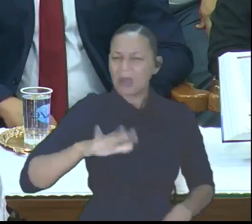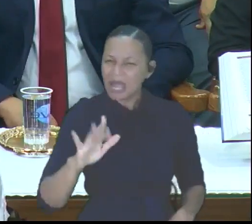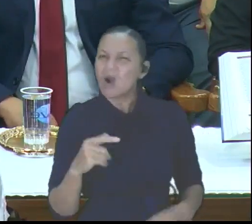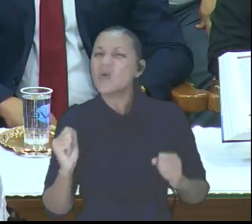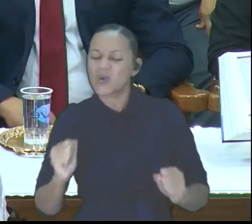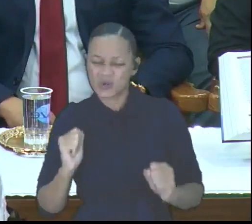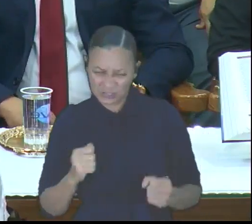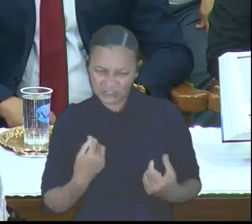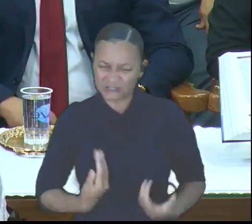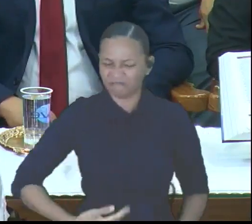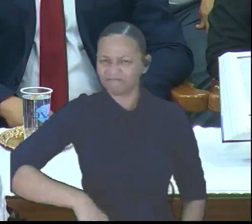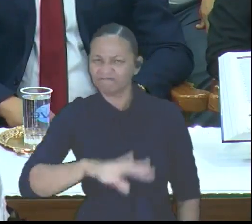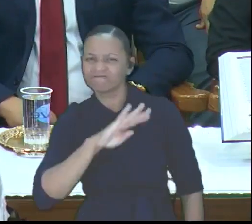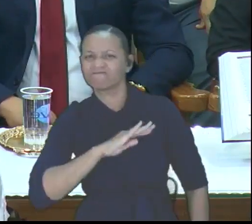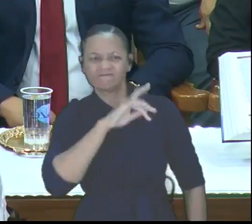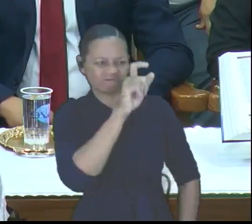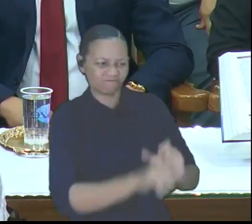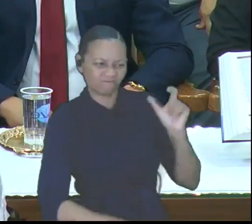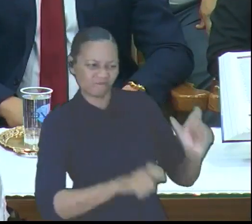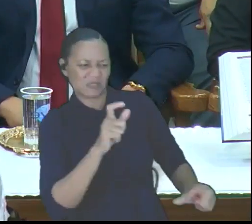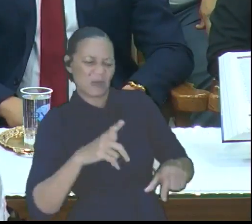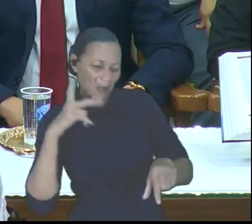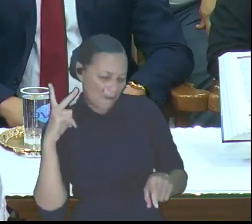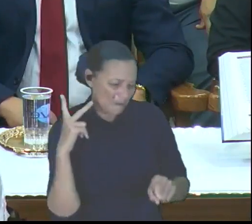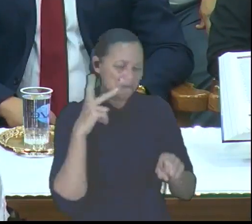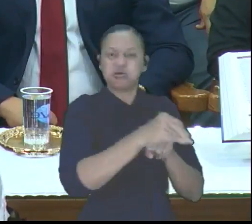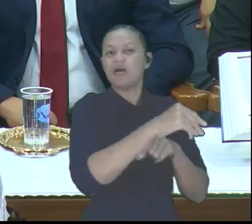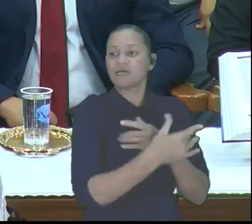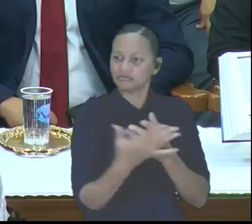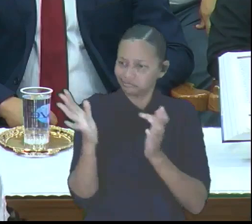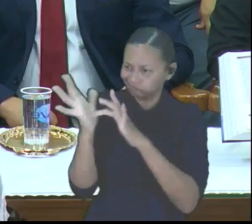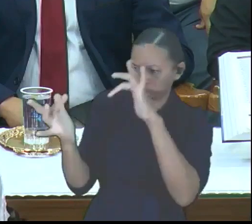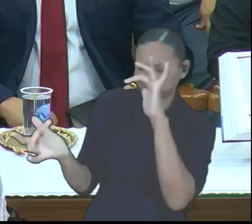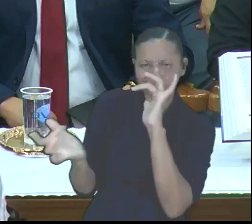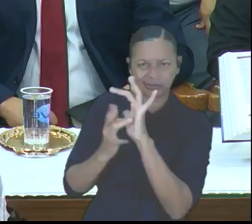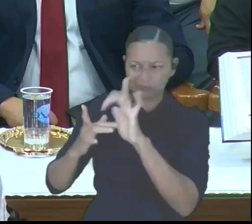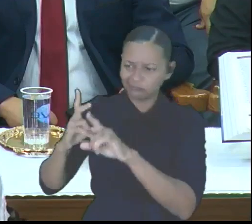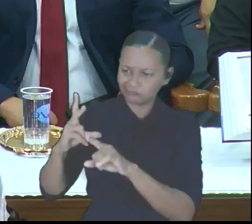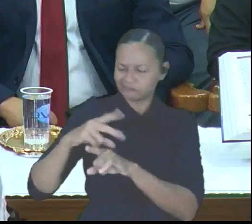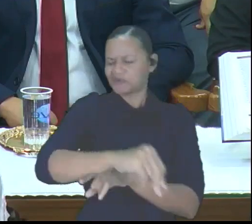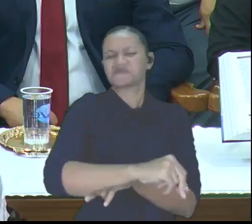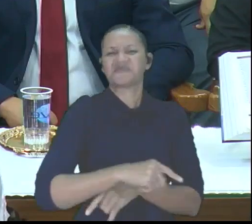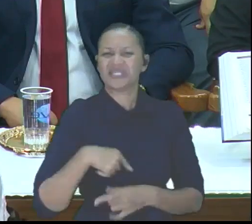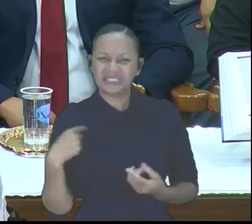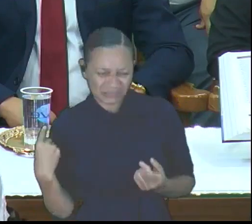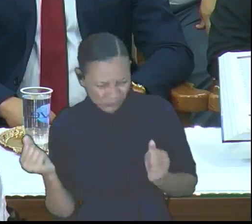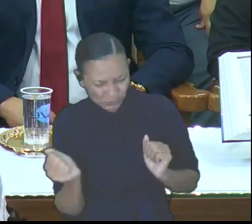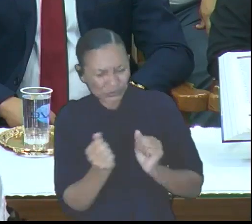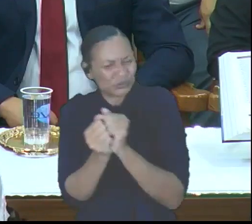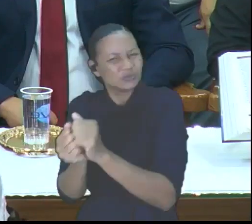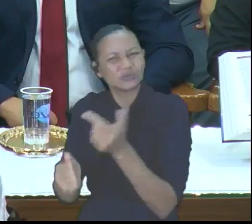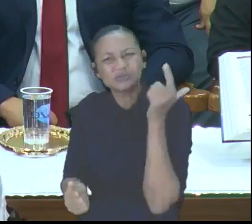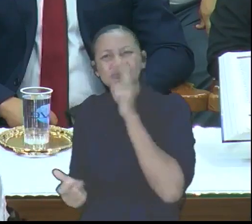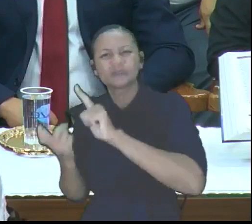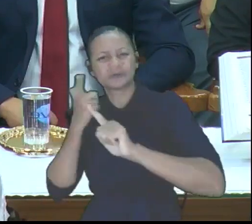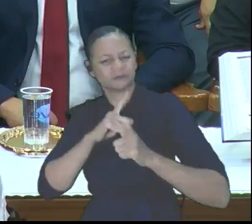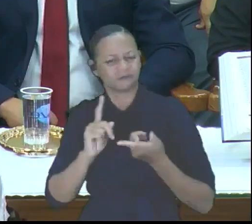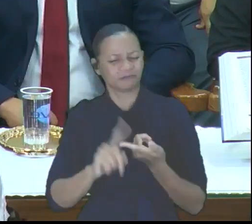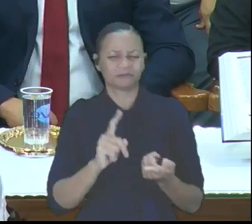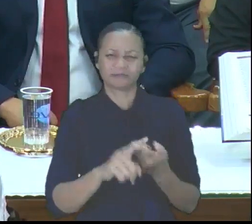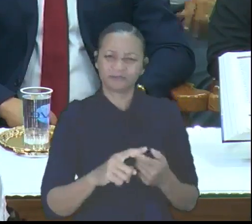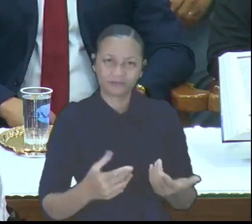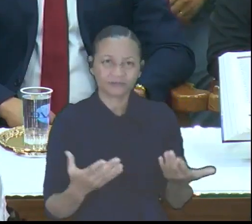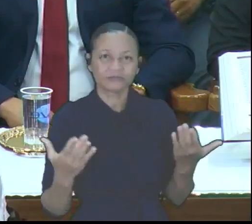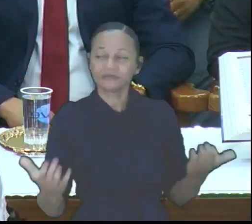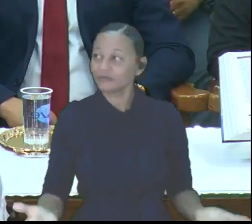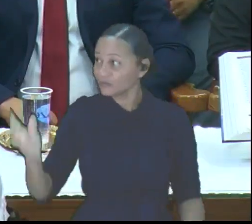ser humano, ele venceu. E se ele venceu, nós vencemos junto com ele.